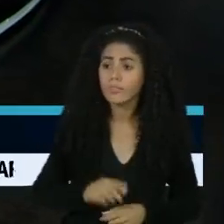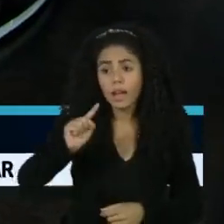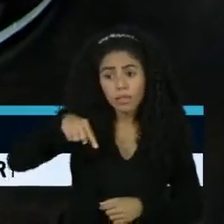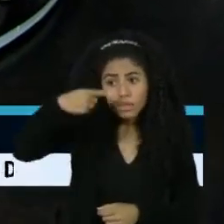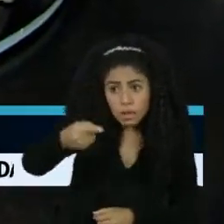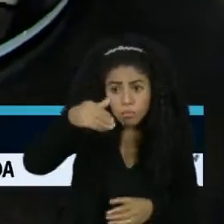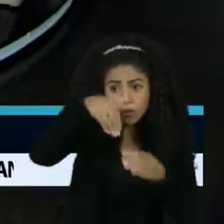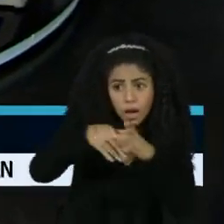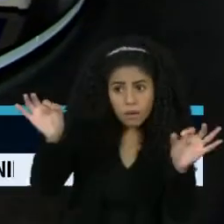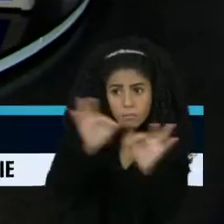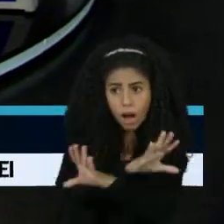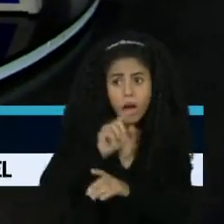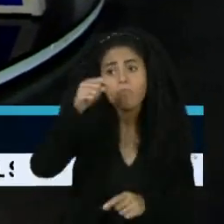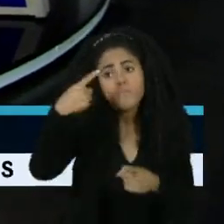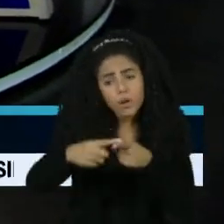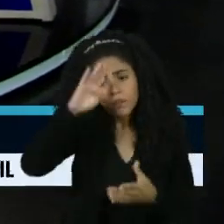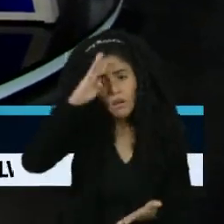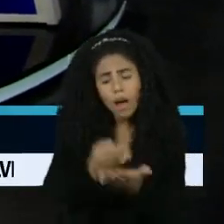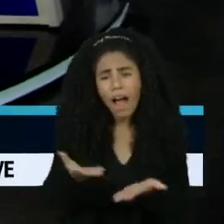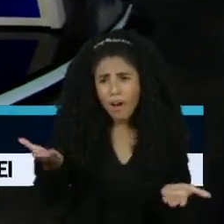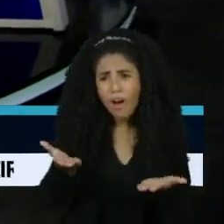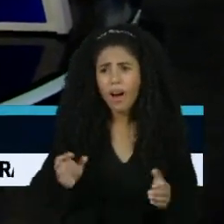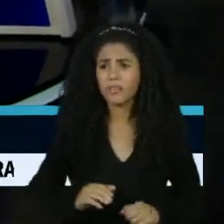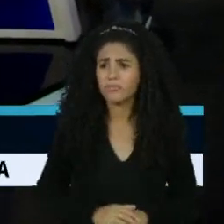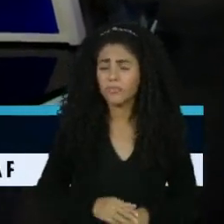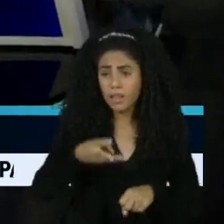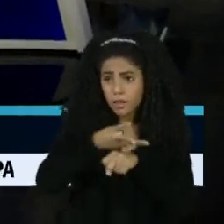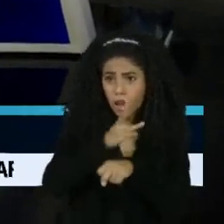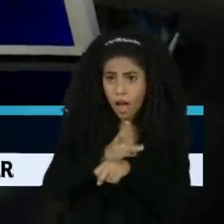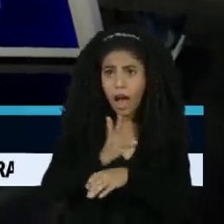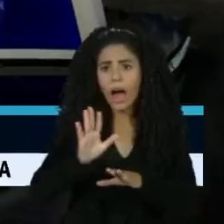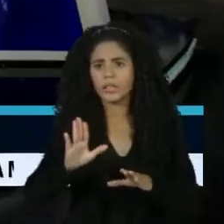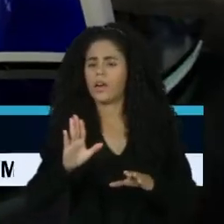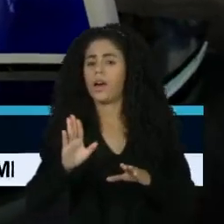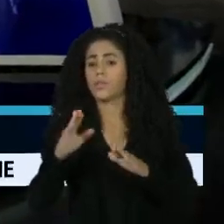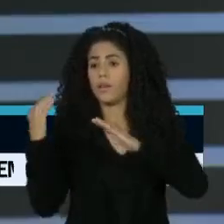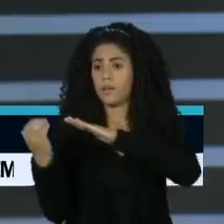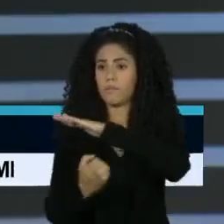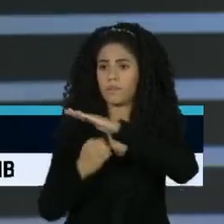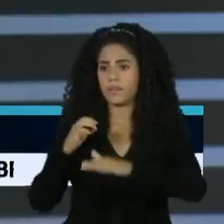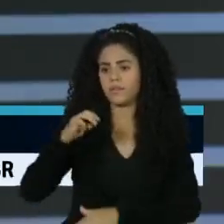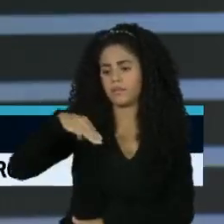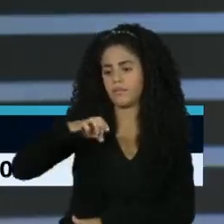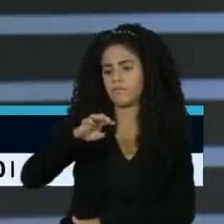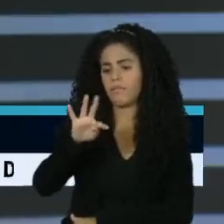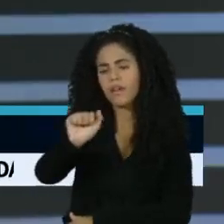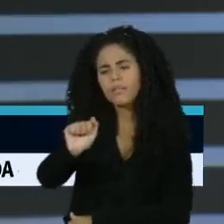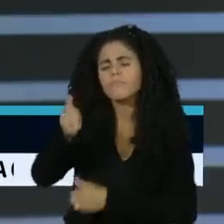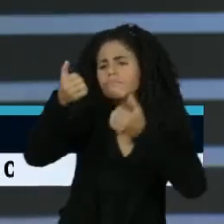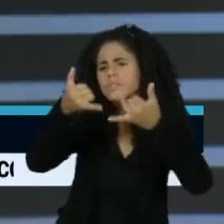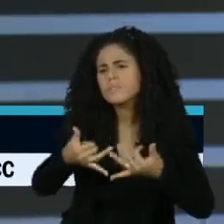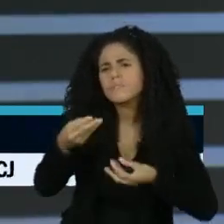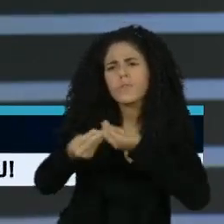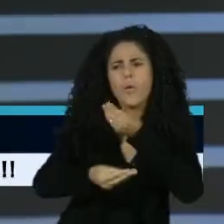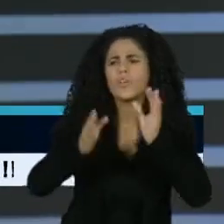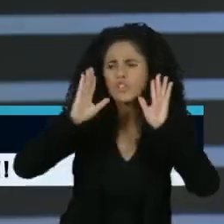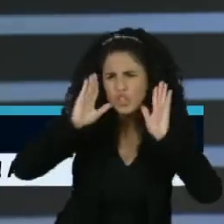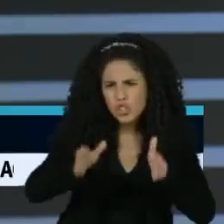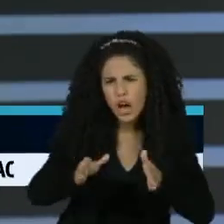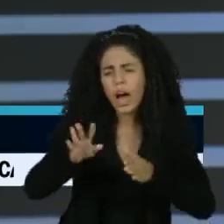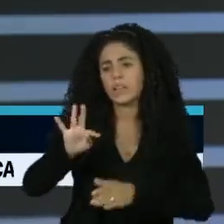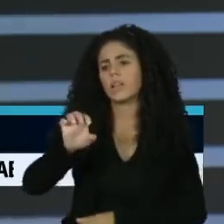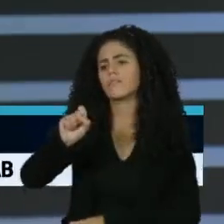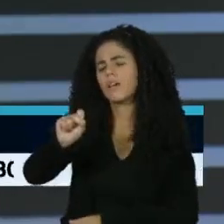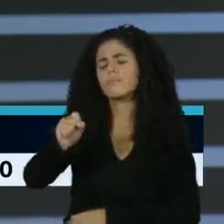depois das eleições porque a gente decidiu assim contudo o WhatsApp uma meta na empresa que faz a cole faz parte tá conversando acontece e já faz um